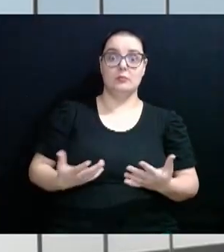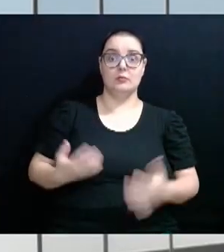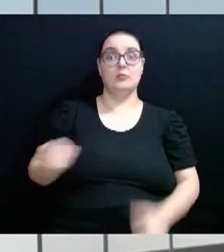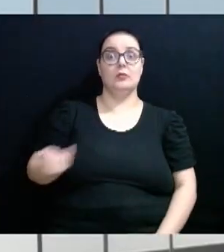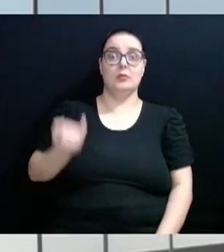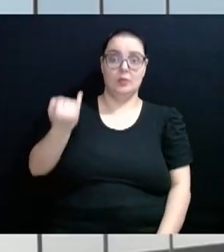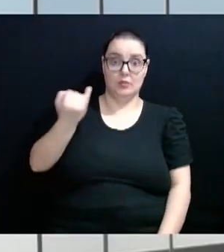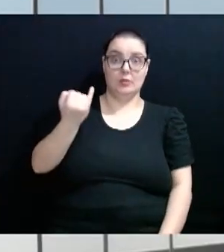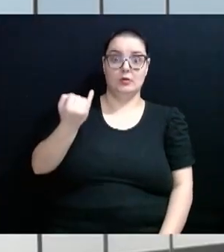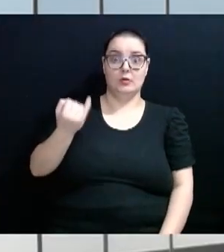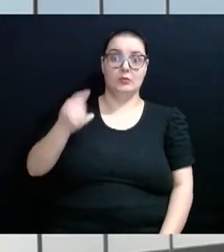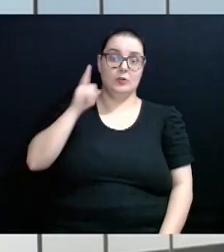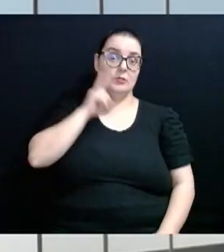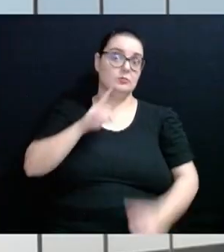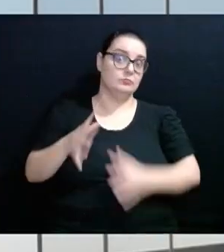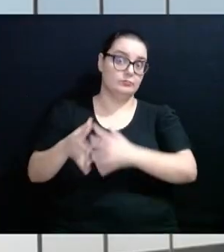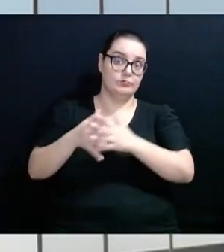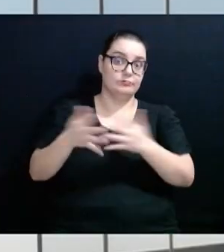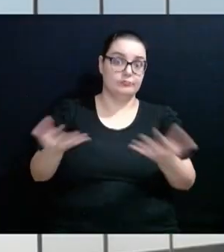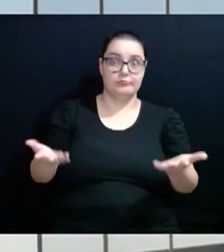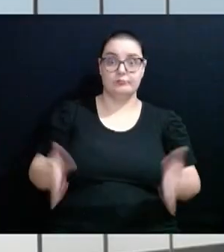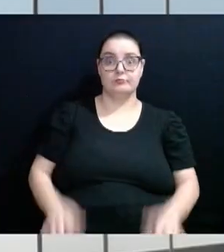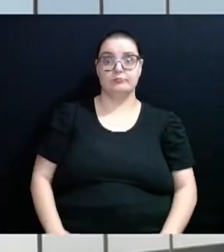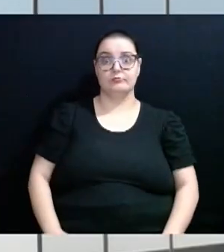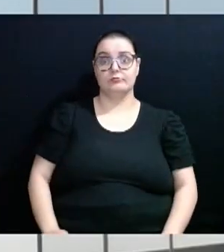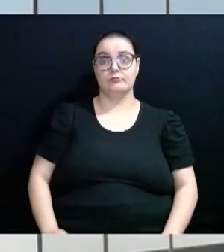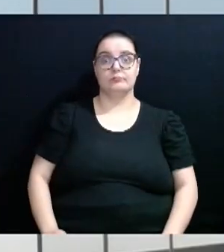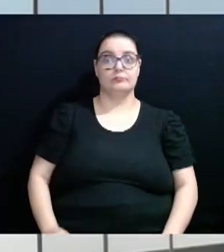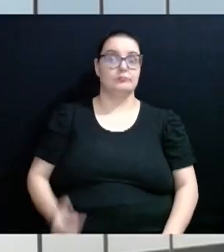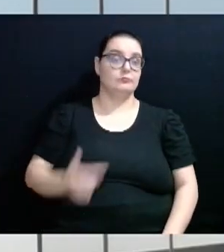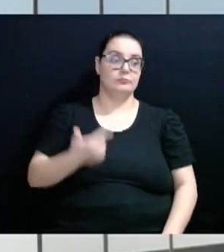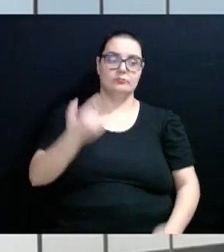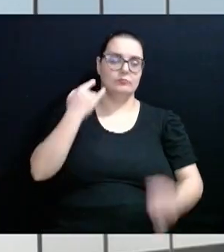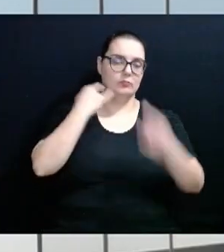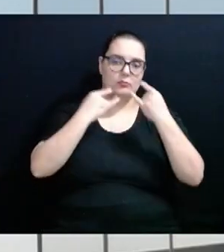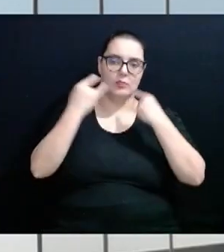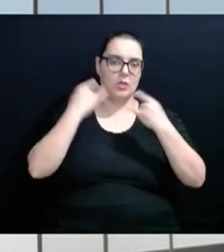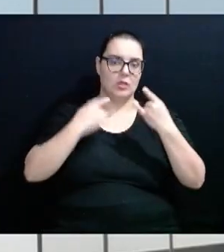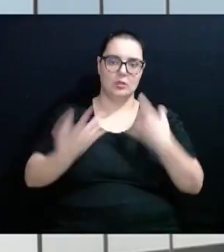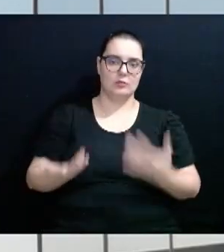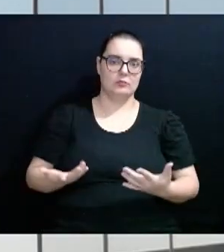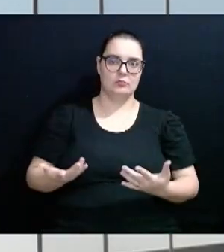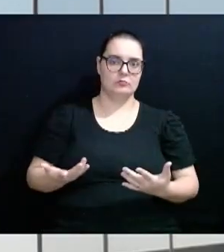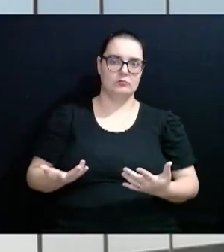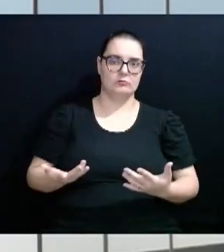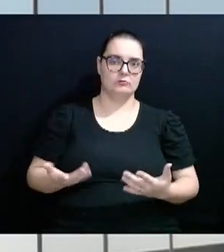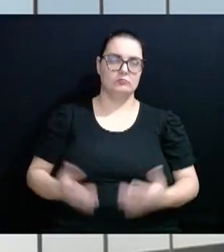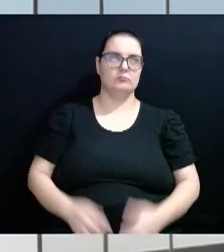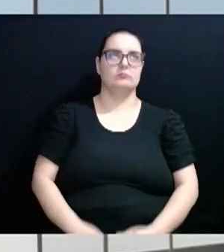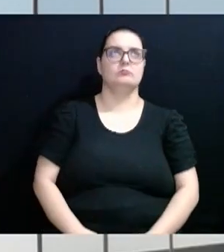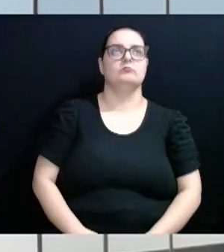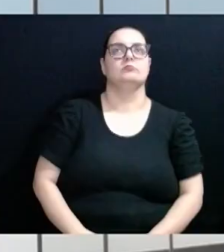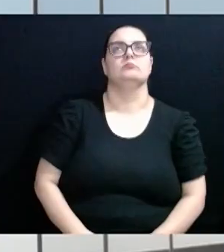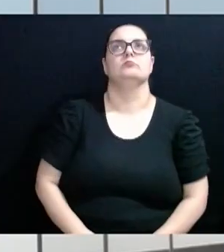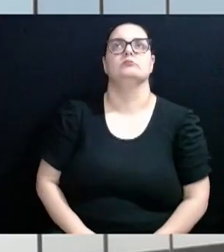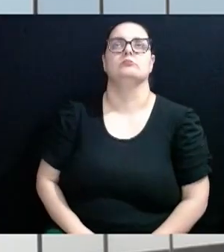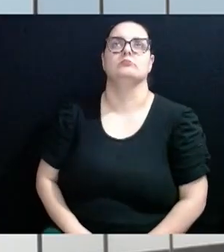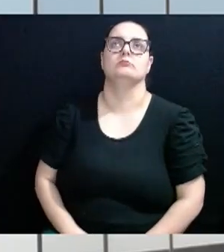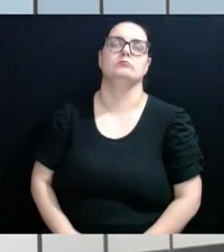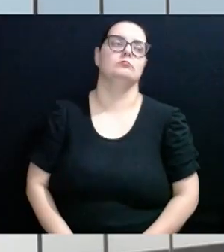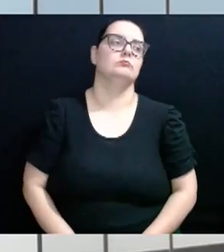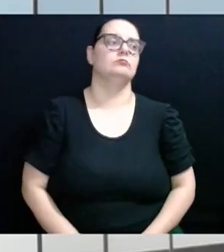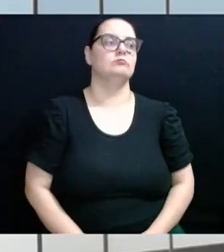Estados Unidos. Então, ela não tem interesse em digamos, tomar medidas,